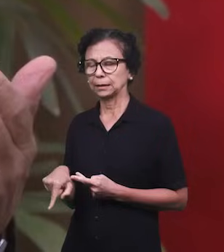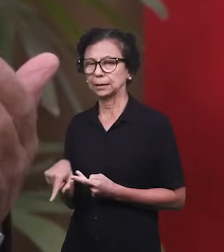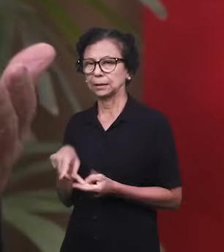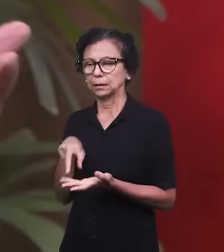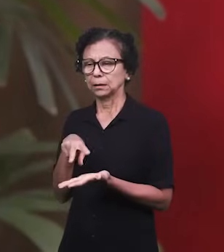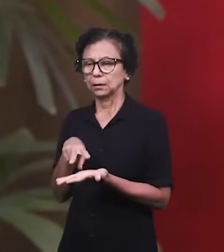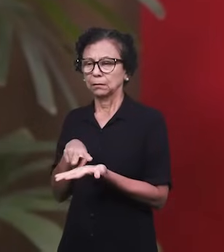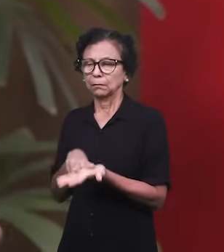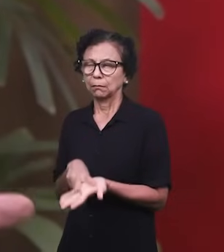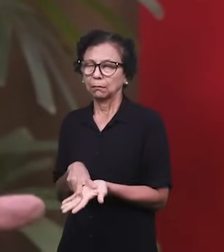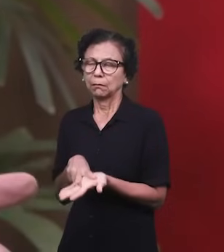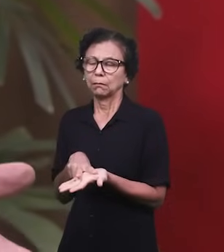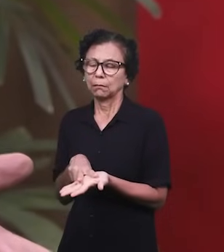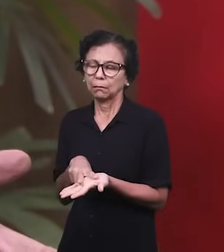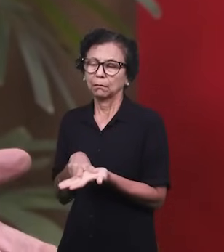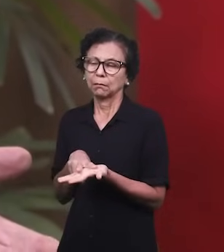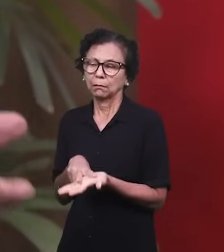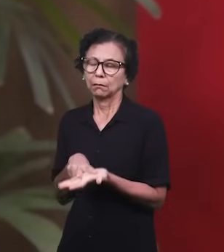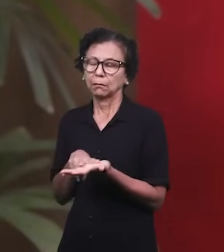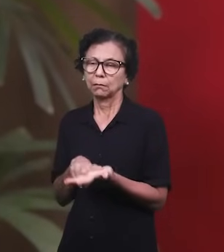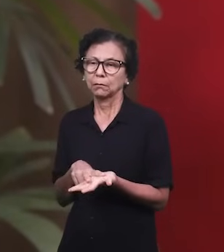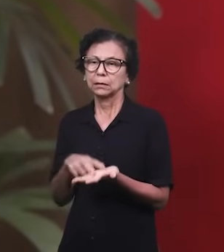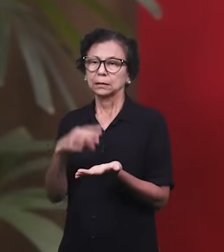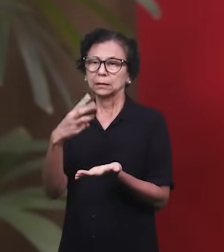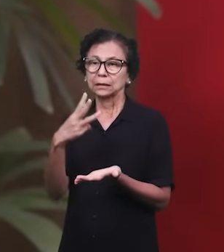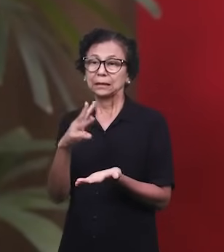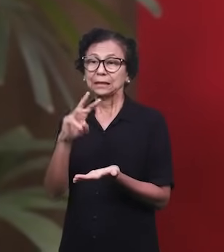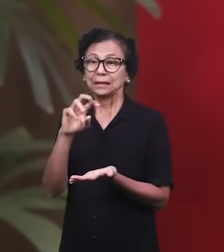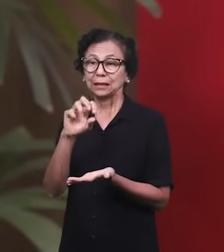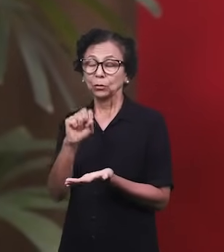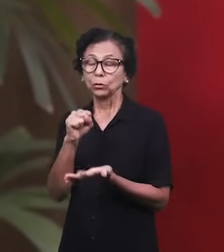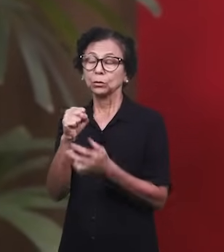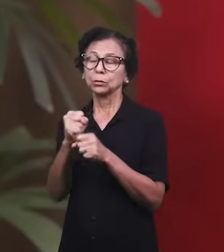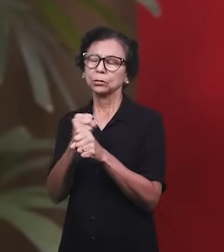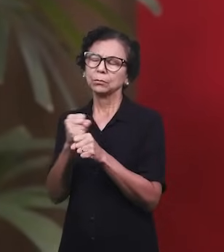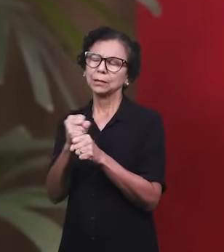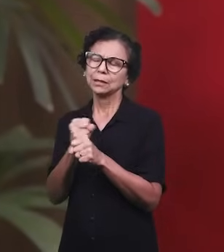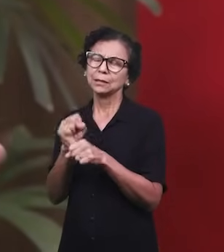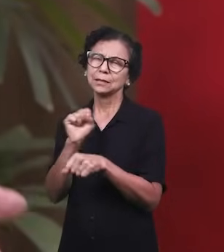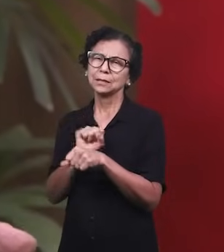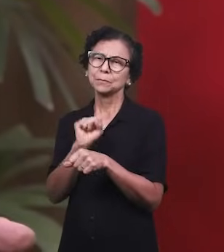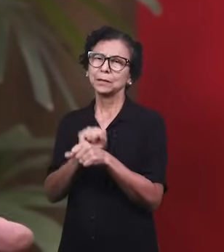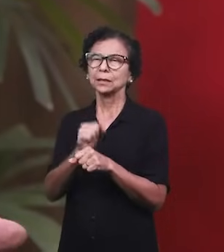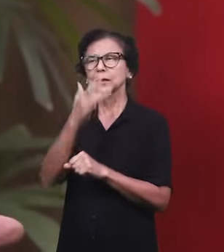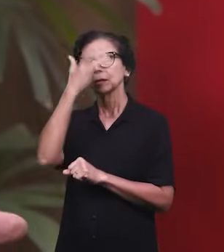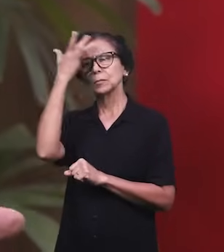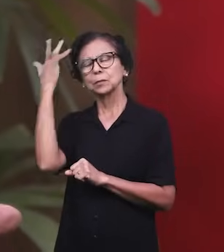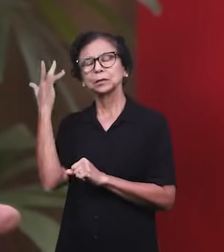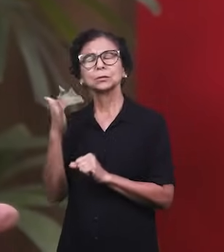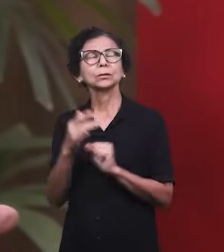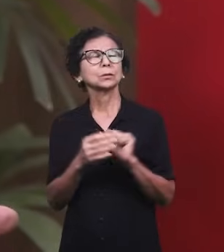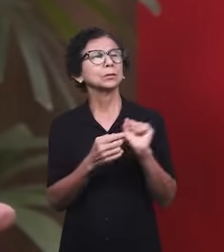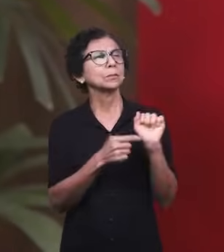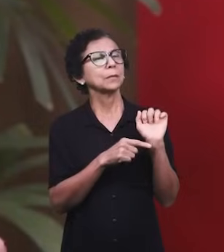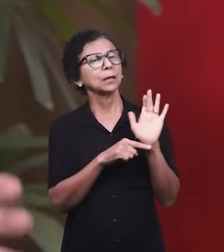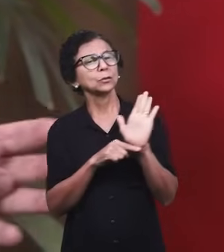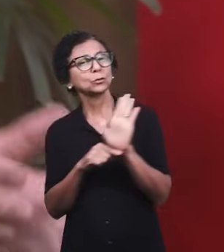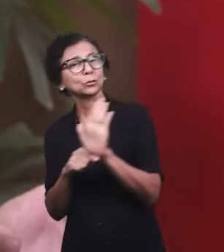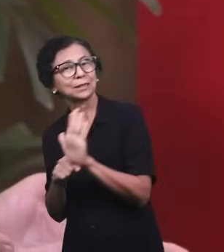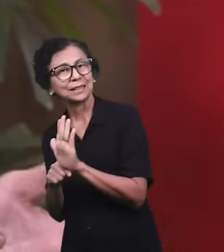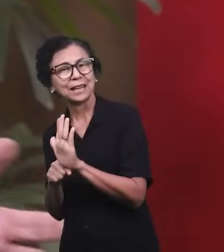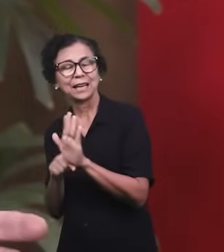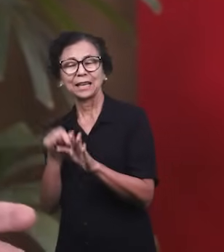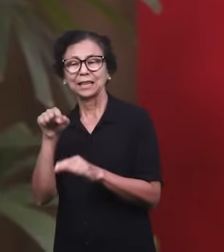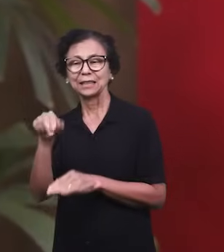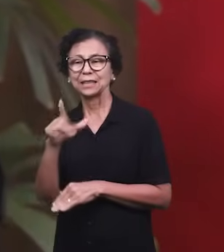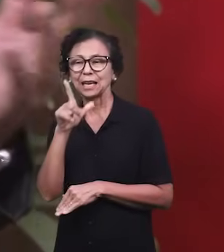ele? Ele ficou ali esperando 38 anos a ajuda de alguém que pudesse ajudá-la a descer lá no tanque. E sempre